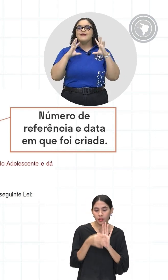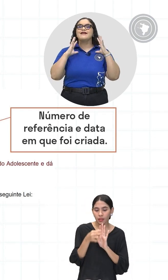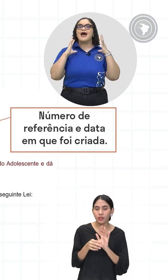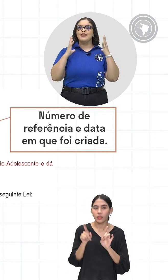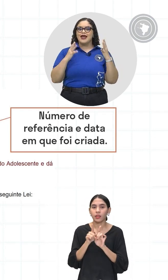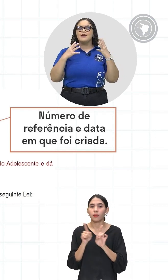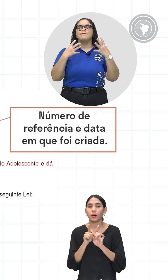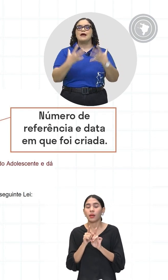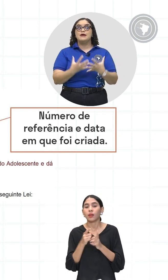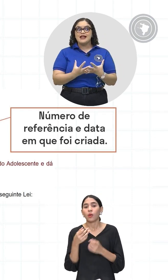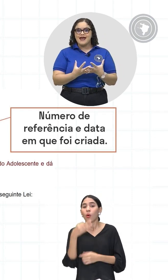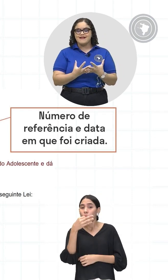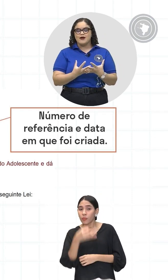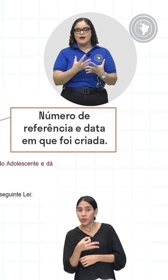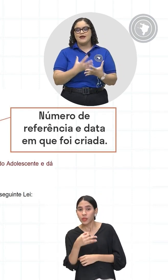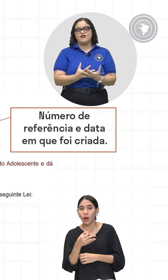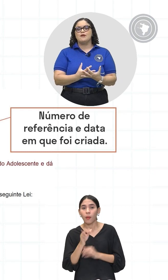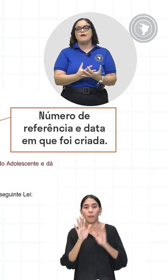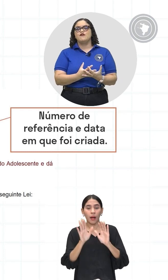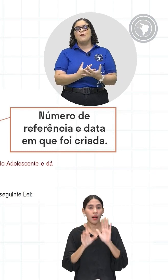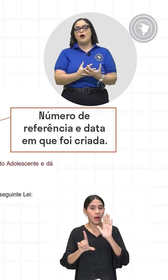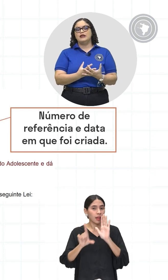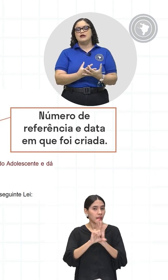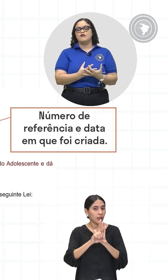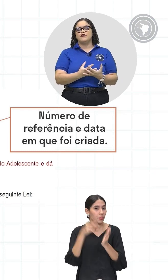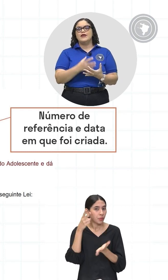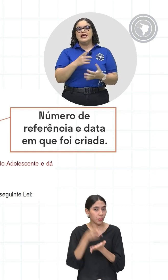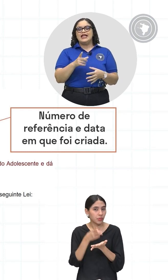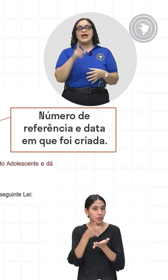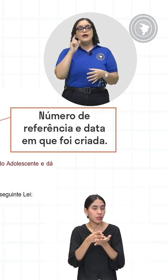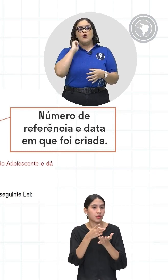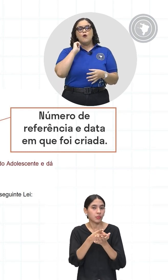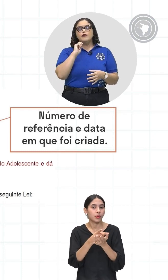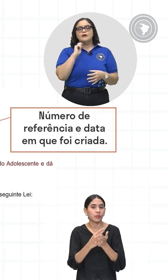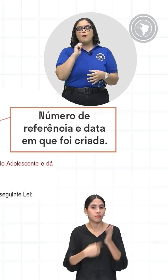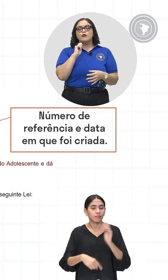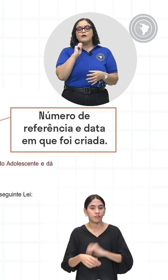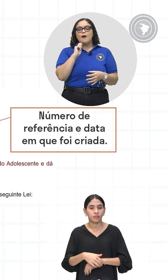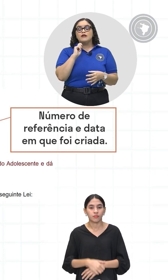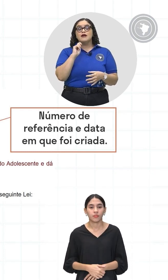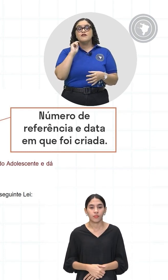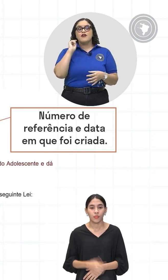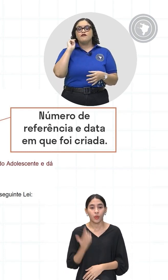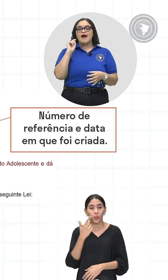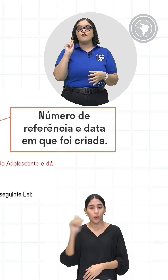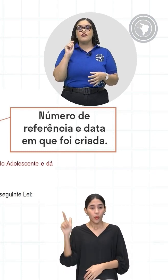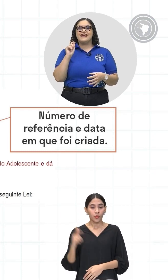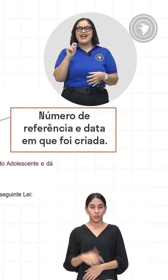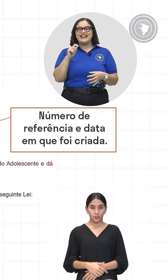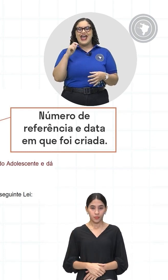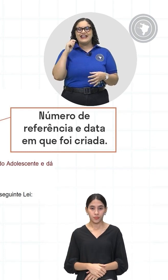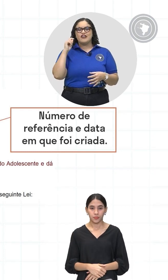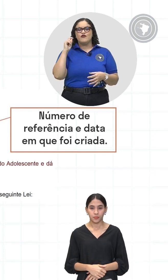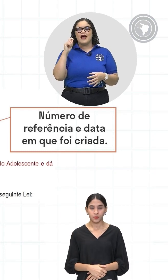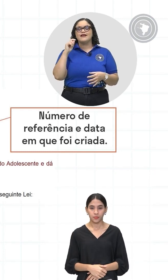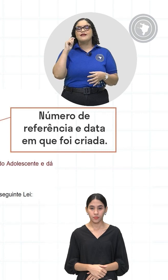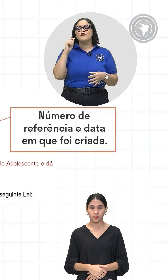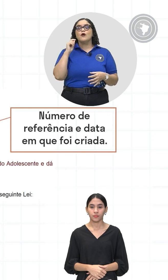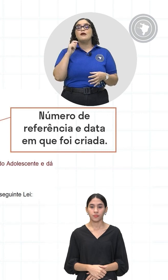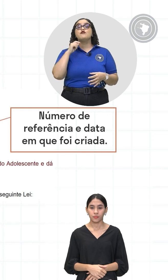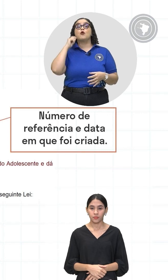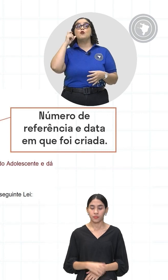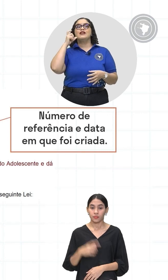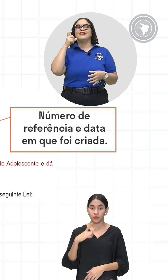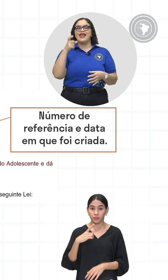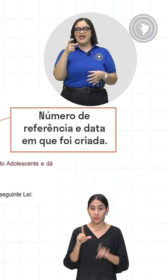sugestões, mas a lei permanece, é uma lei extremamente importante, né? Um outro ponto importante é o fato de que ela é identificada